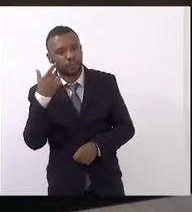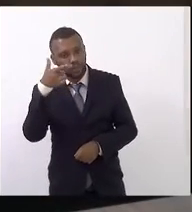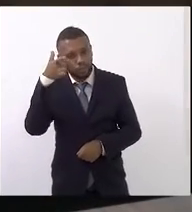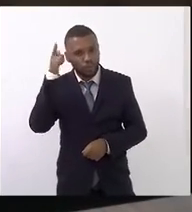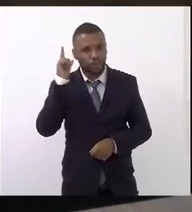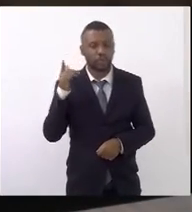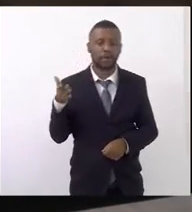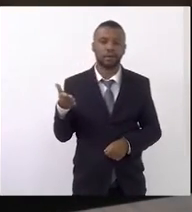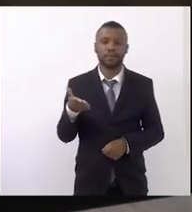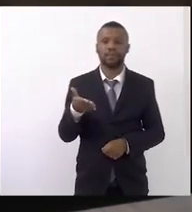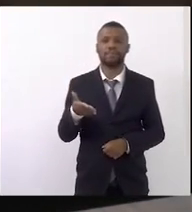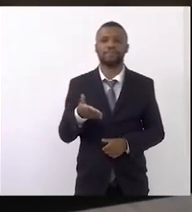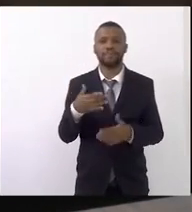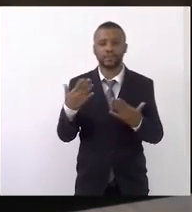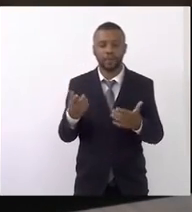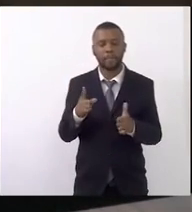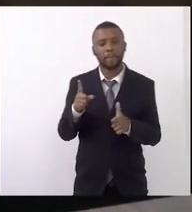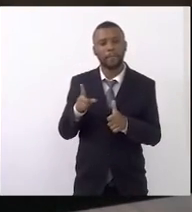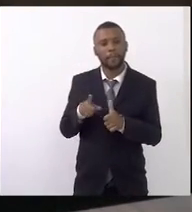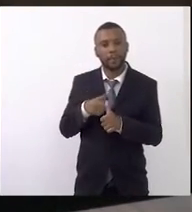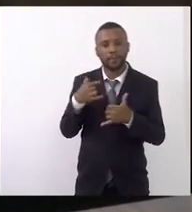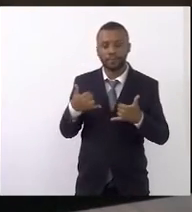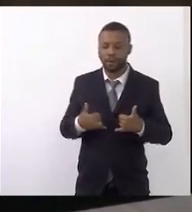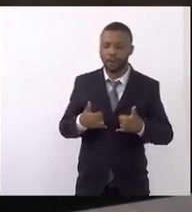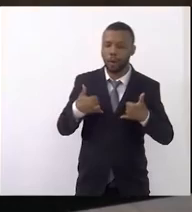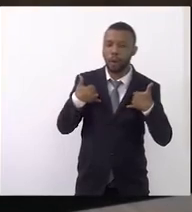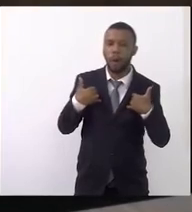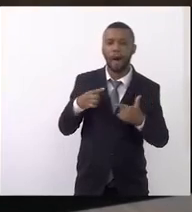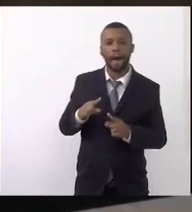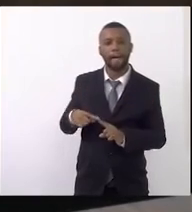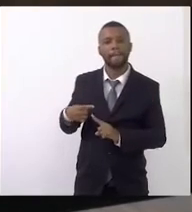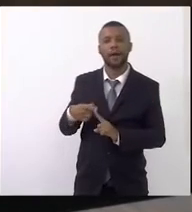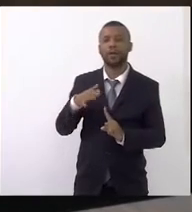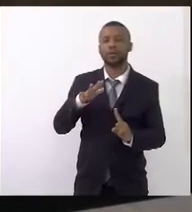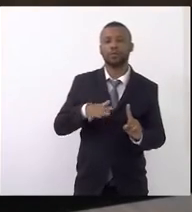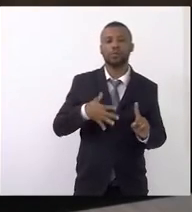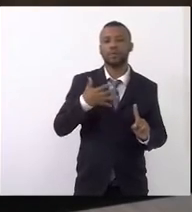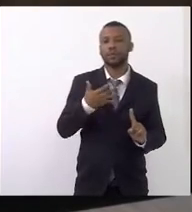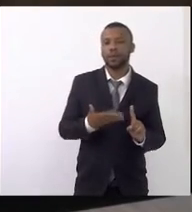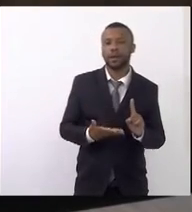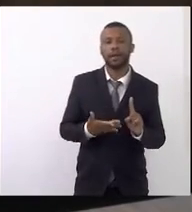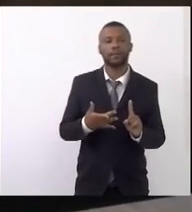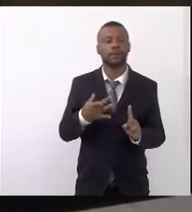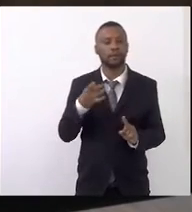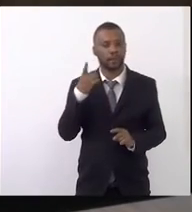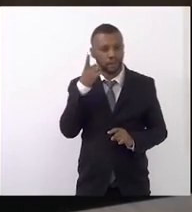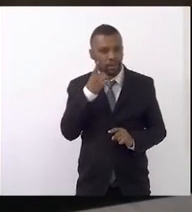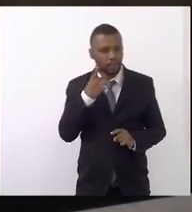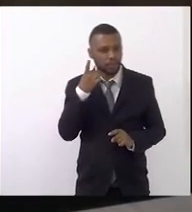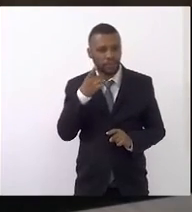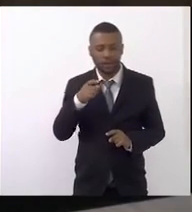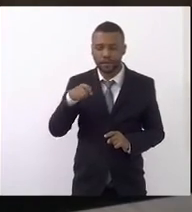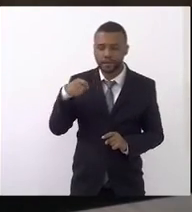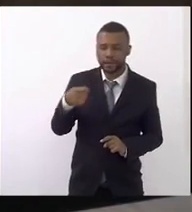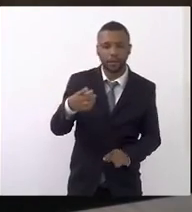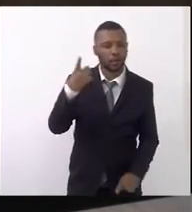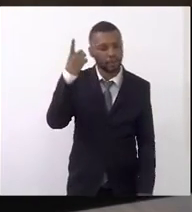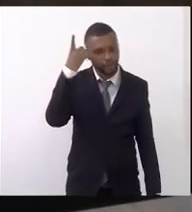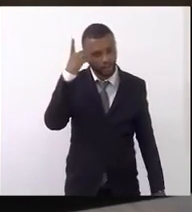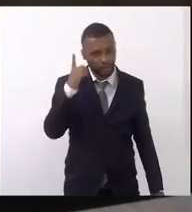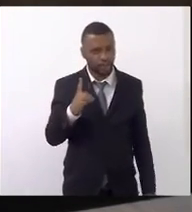Primeiro, em honra e homenagem à deputada Dani Monteiro,